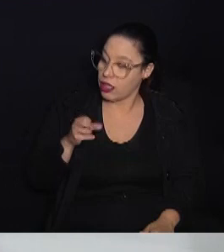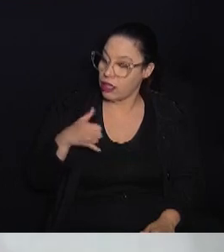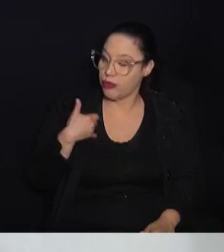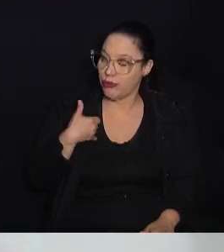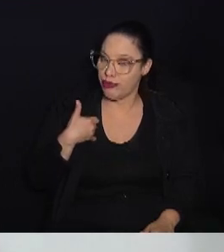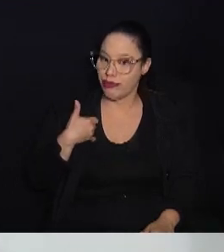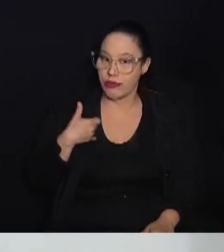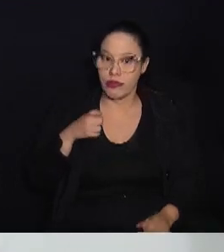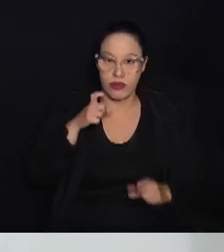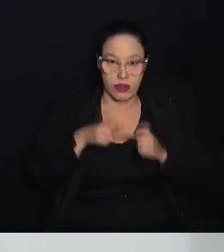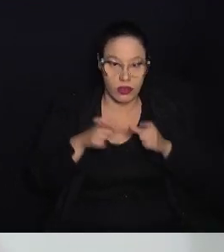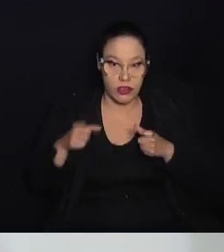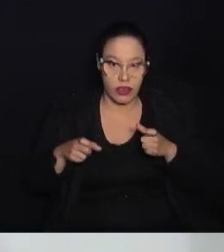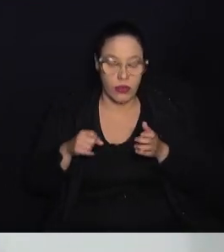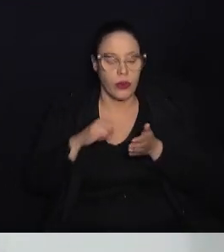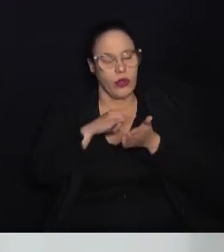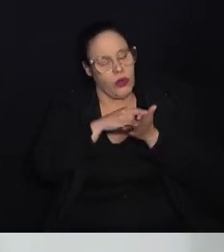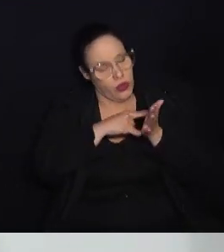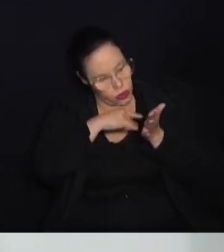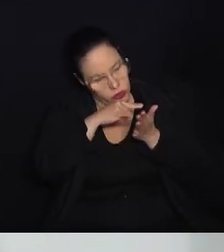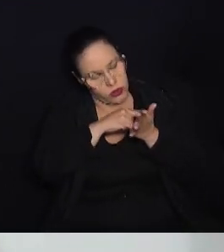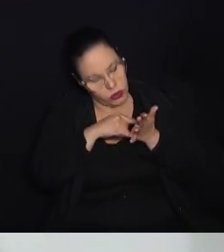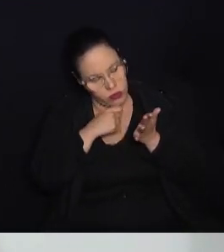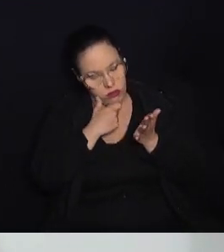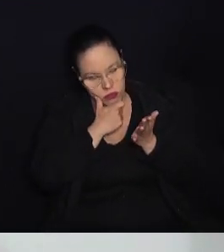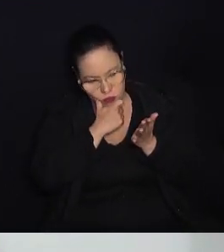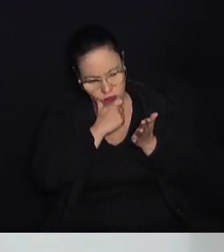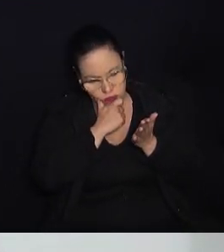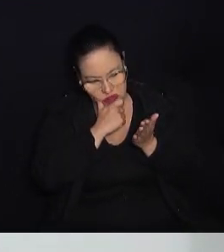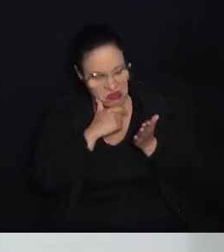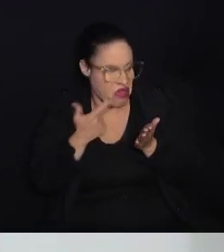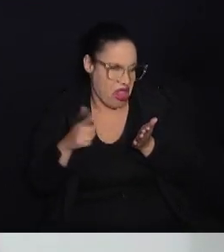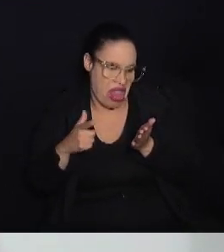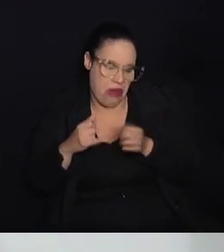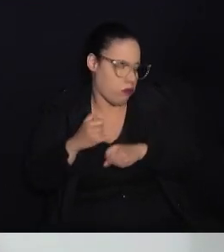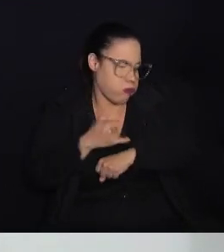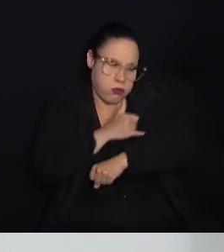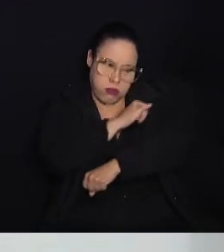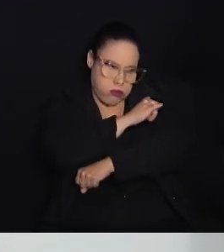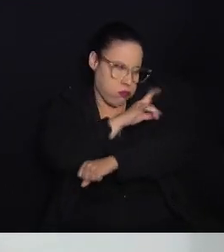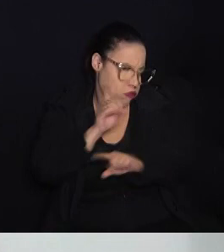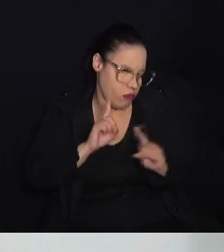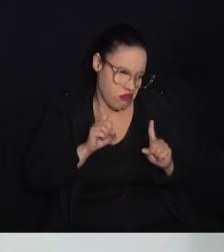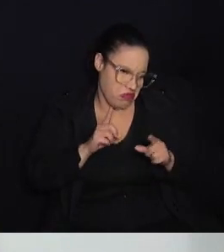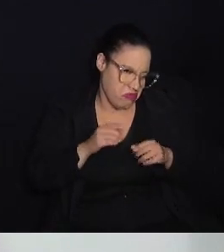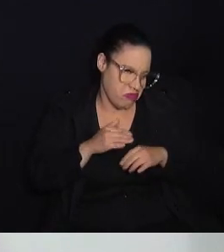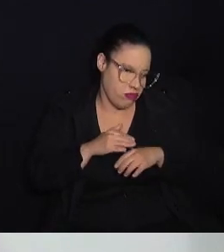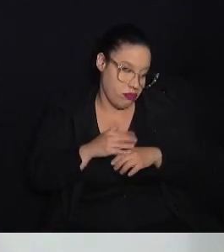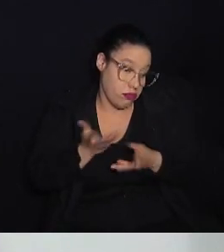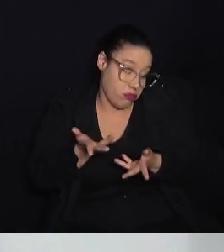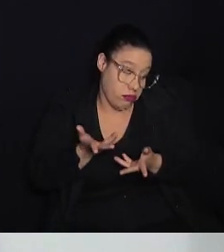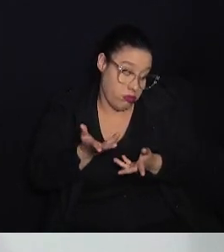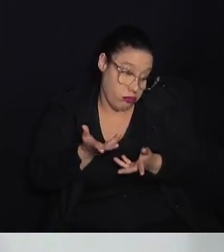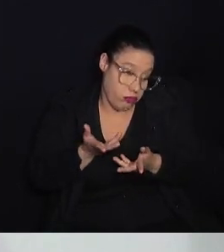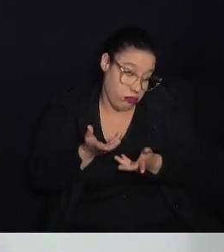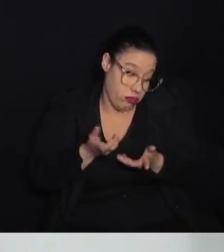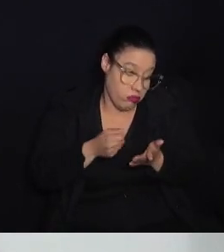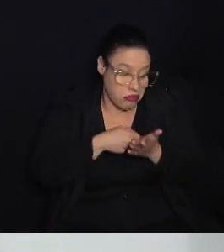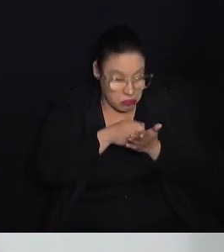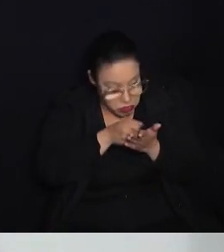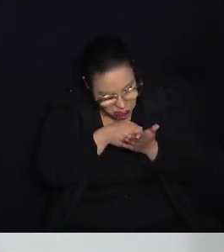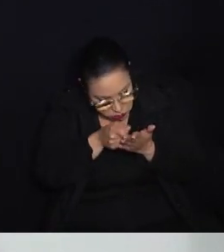anos. Então, se as pessoas fizerem esse questionário, mesmo que elas não tenham obesidade ou excesso de peso